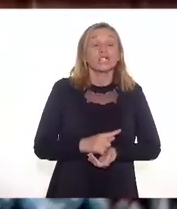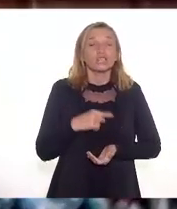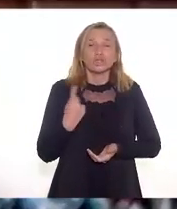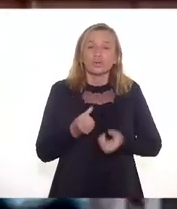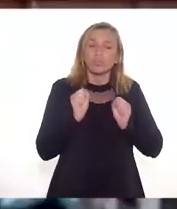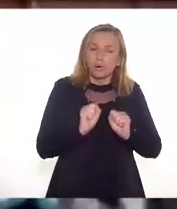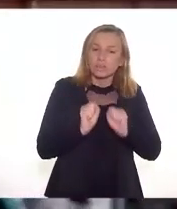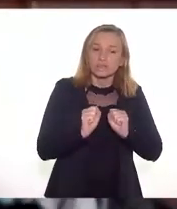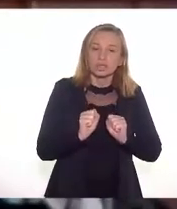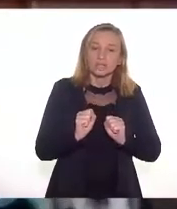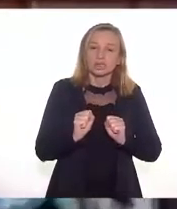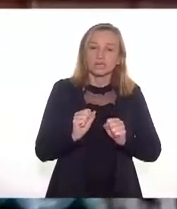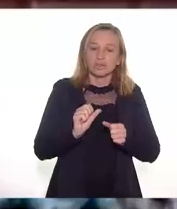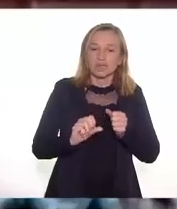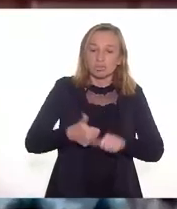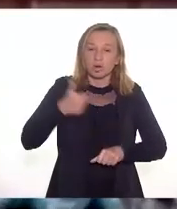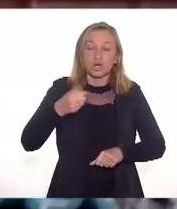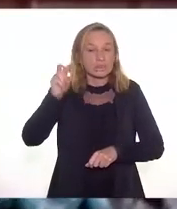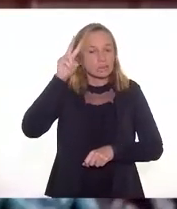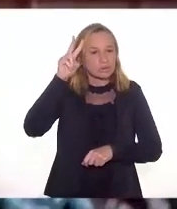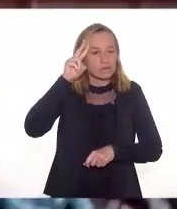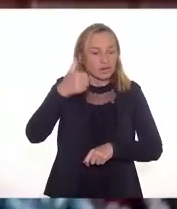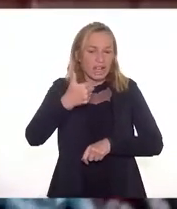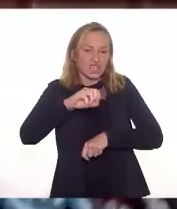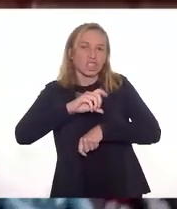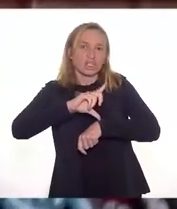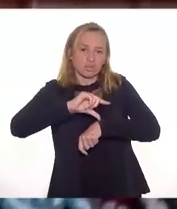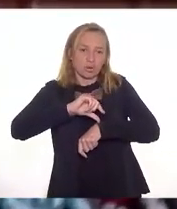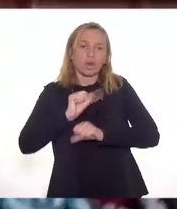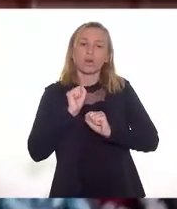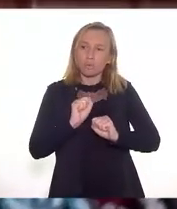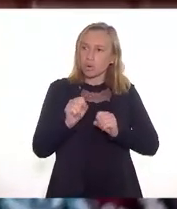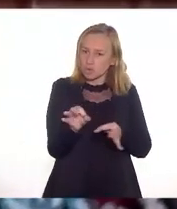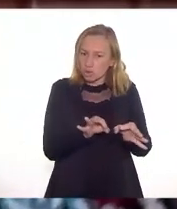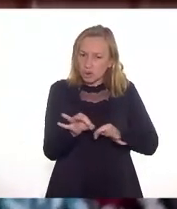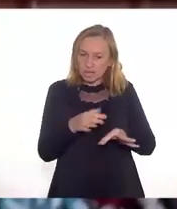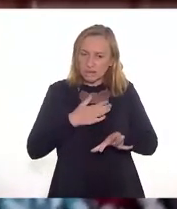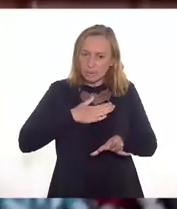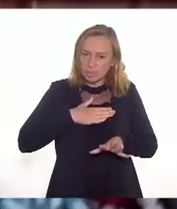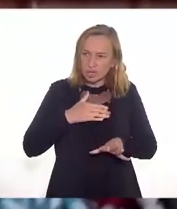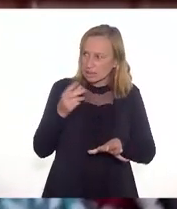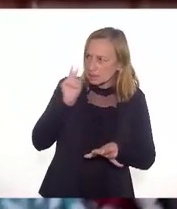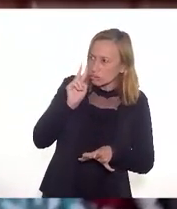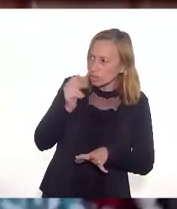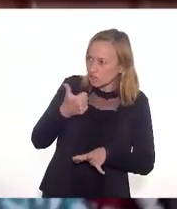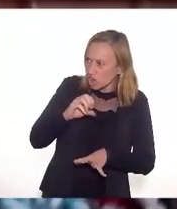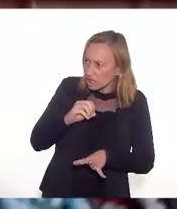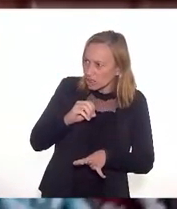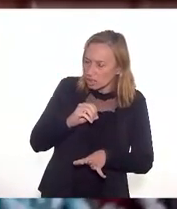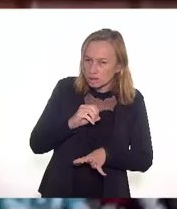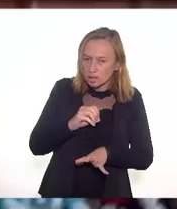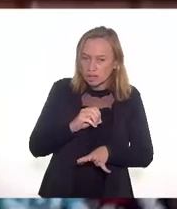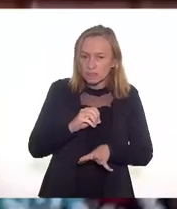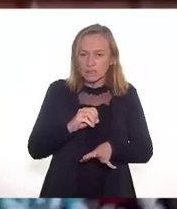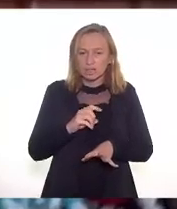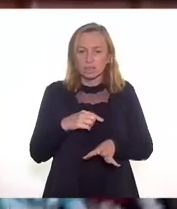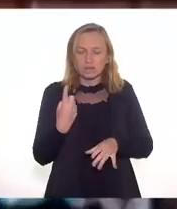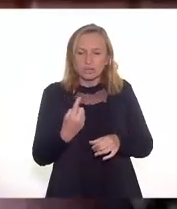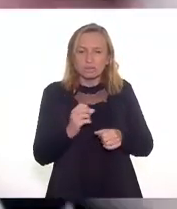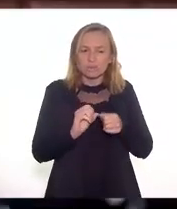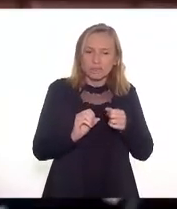gente possa convergir. Segunda-feira, às 10, eu posso organizar assim, na segunda, às 10, e a gente